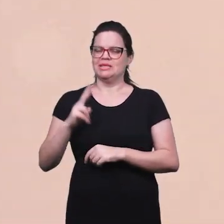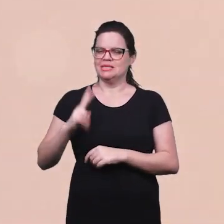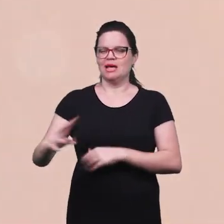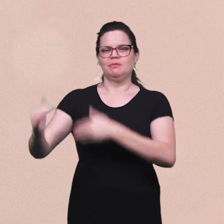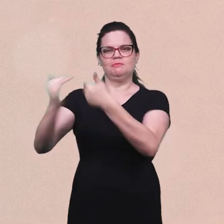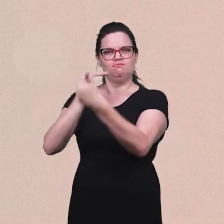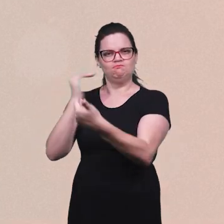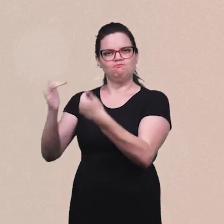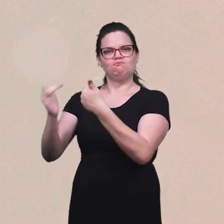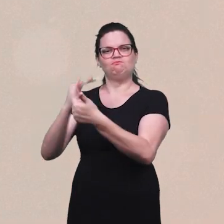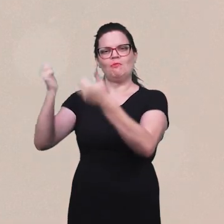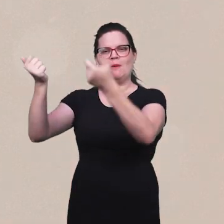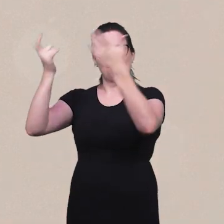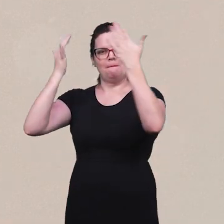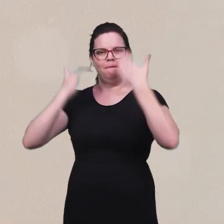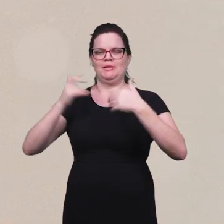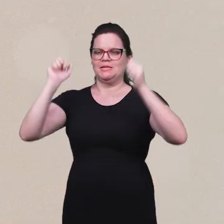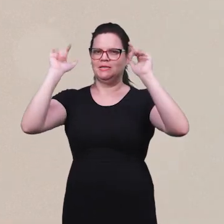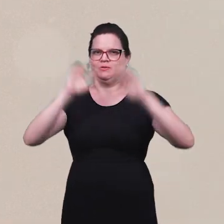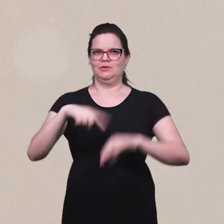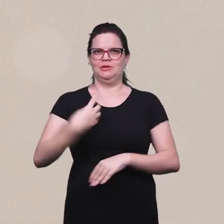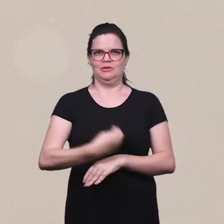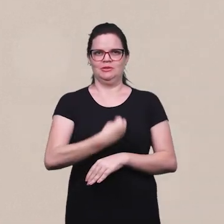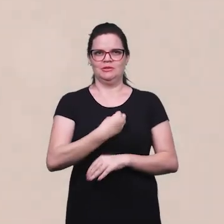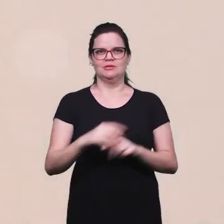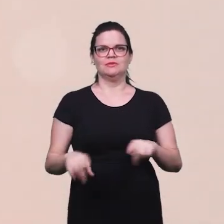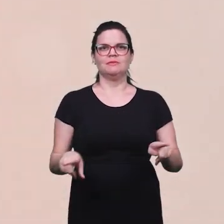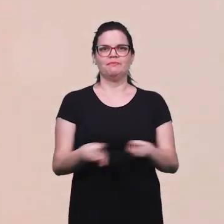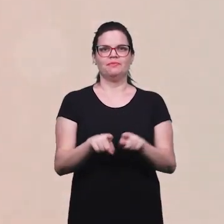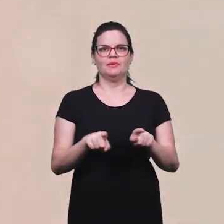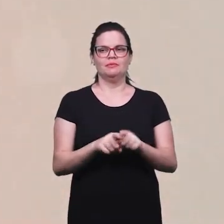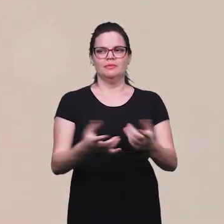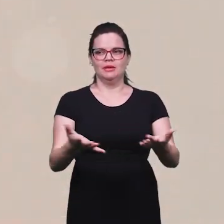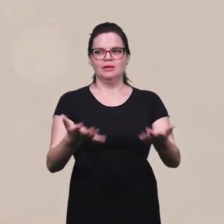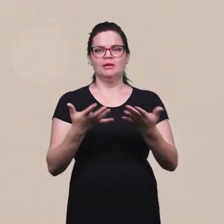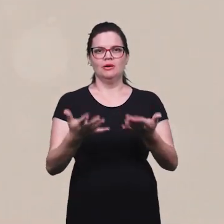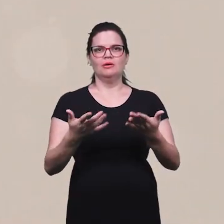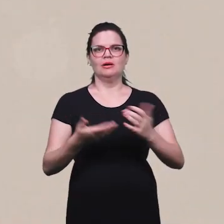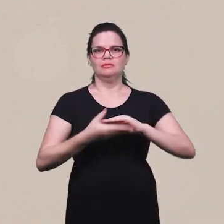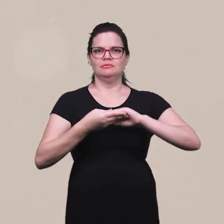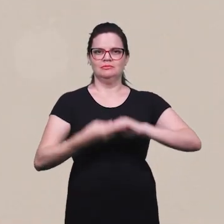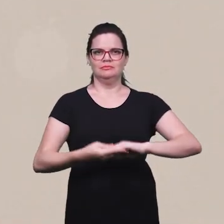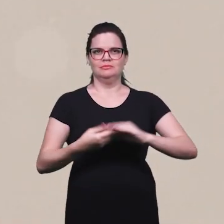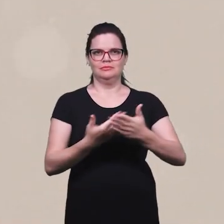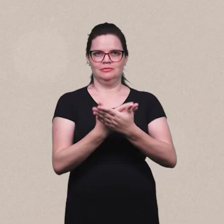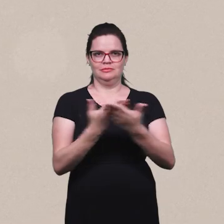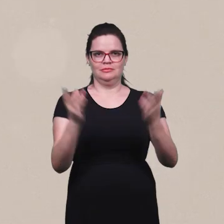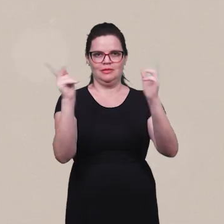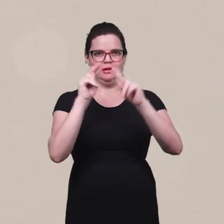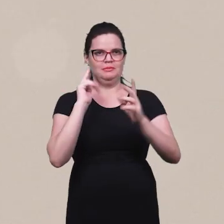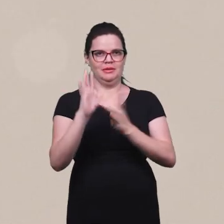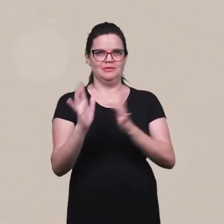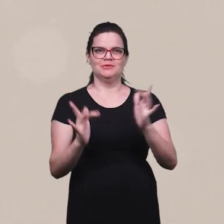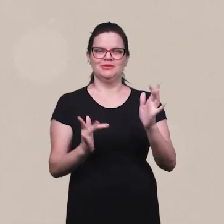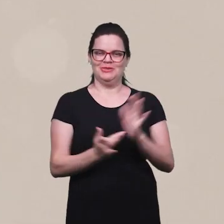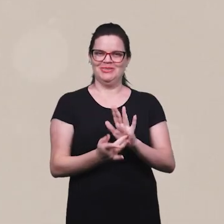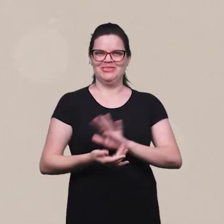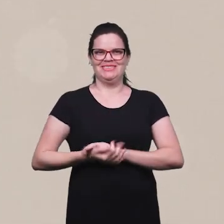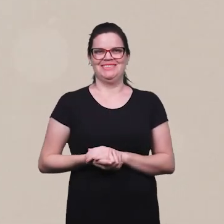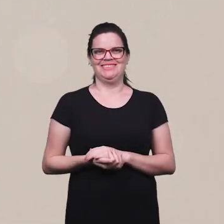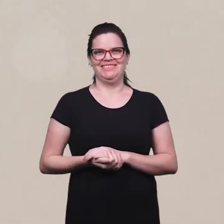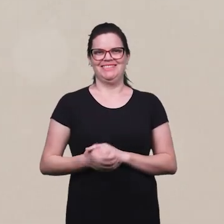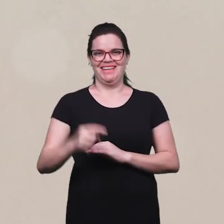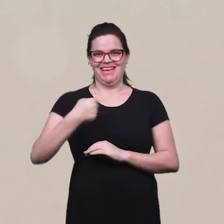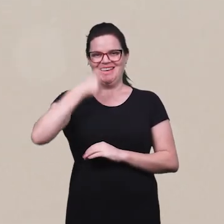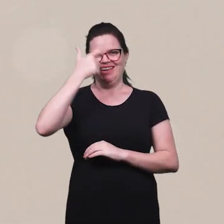a direção, a bênção do Senhor sobre nossas vidas. Eu quero desejar ao irmão, Pai do Senhor.